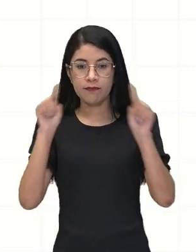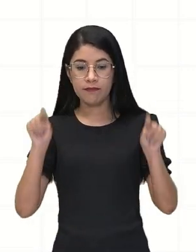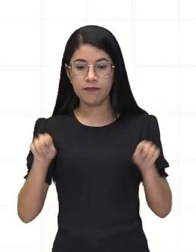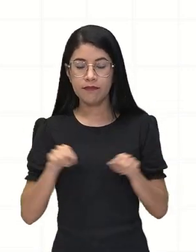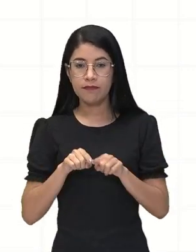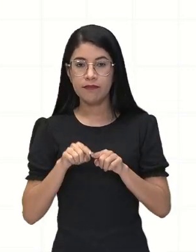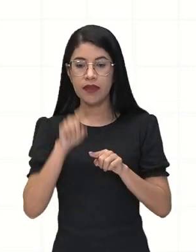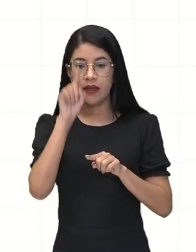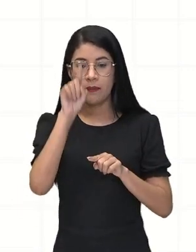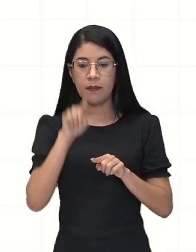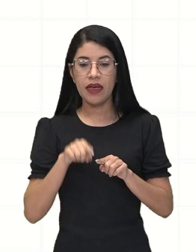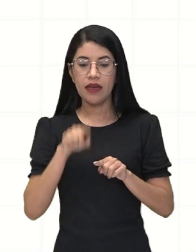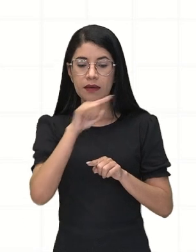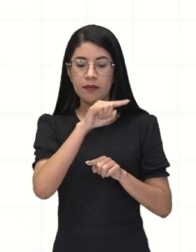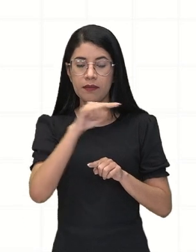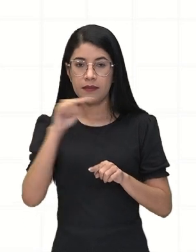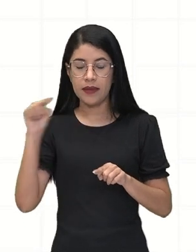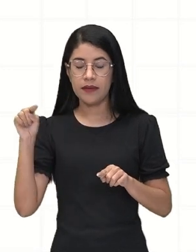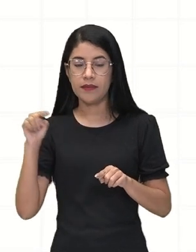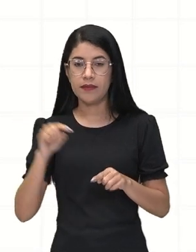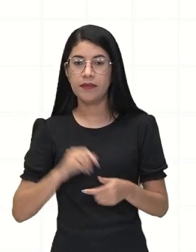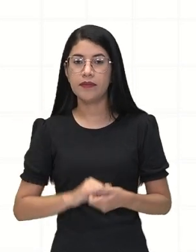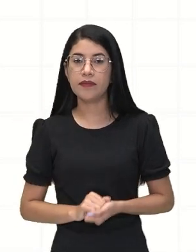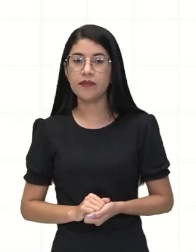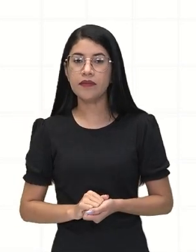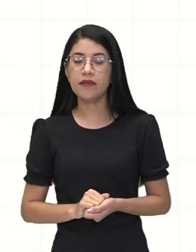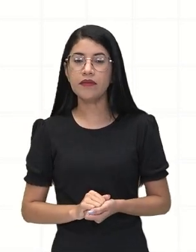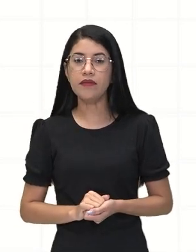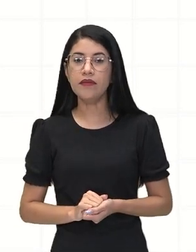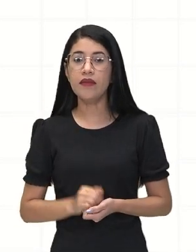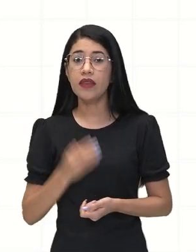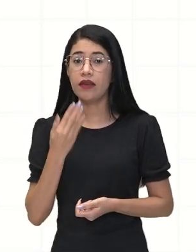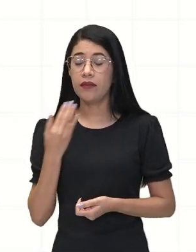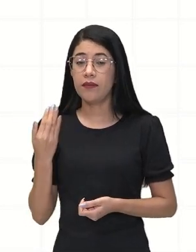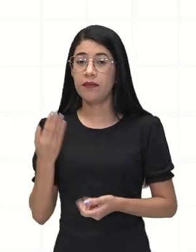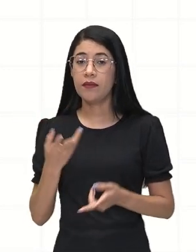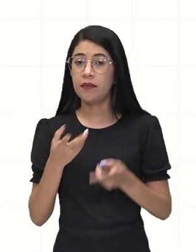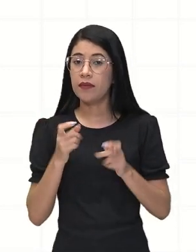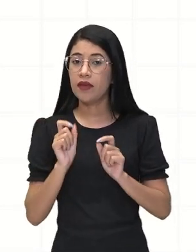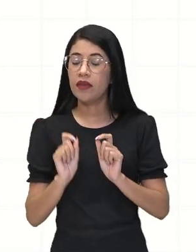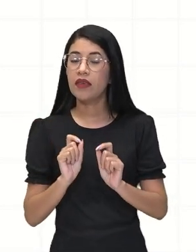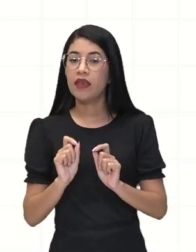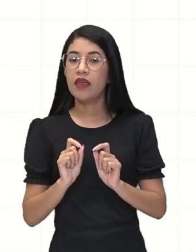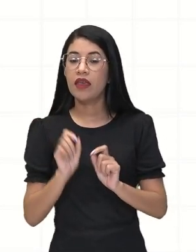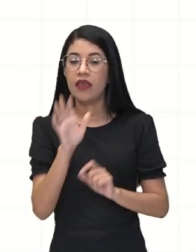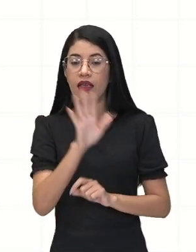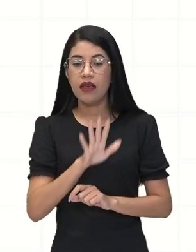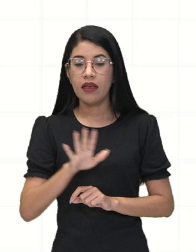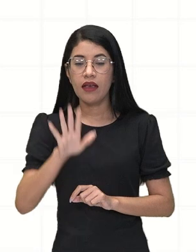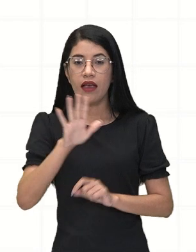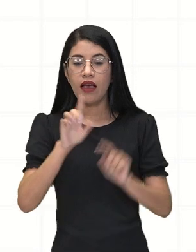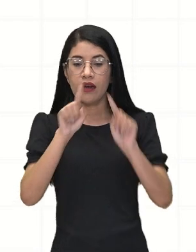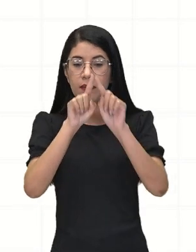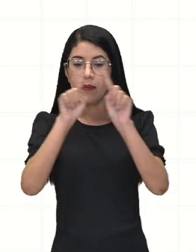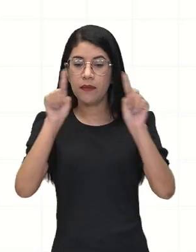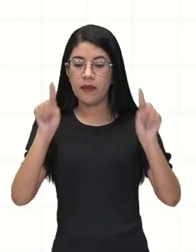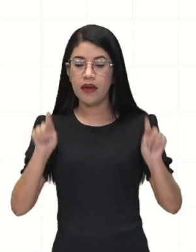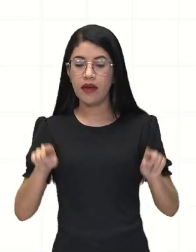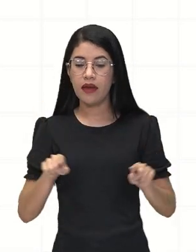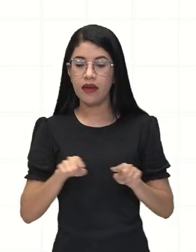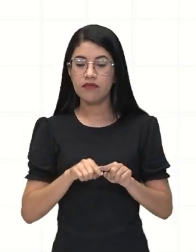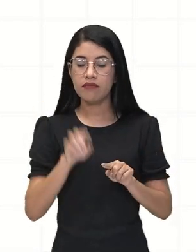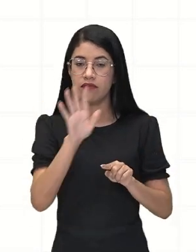retângulo. Então, observe que esse retângulo, eu consegui transformar a área dele, né, que é a região